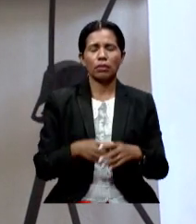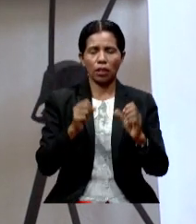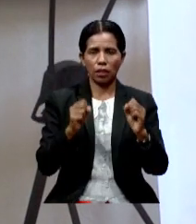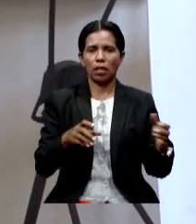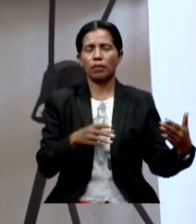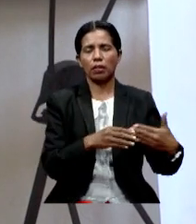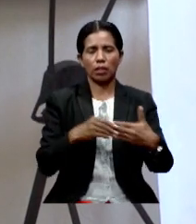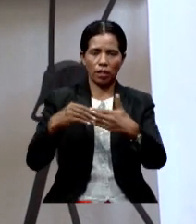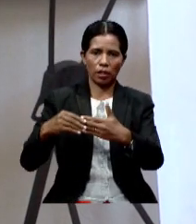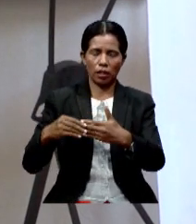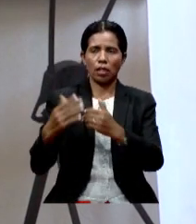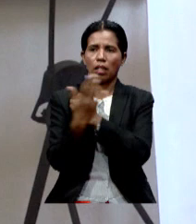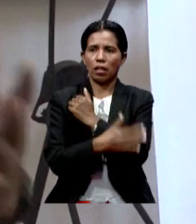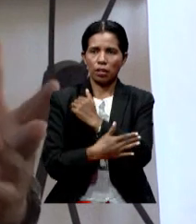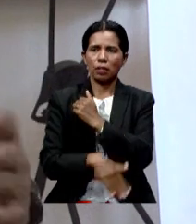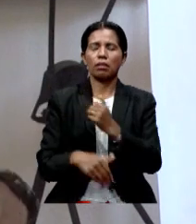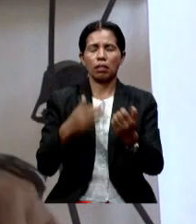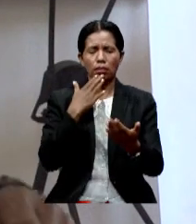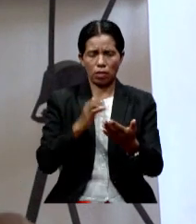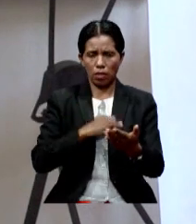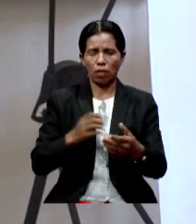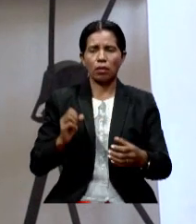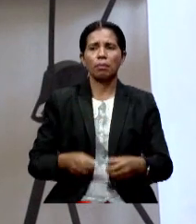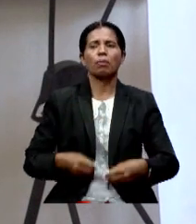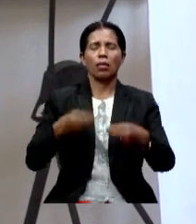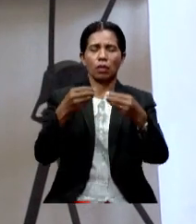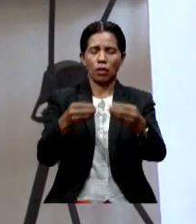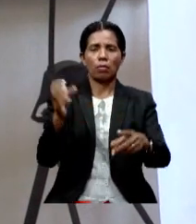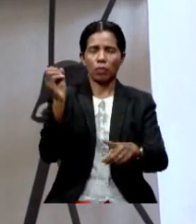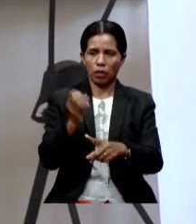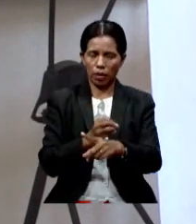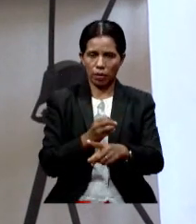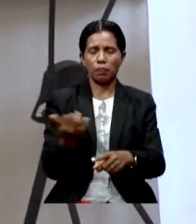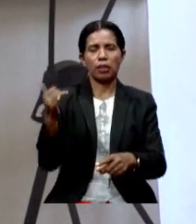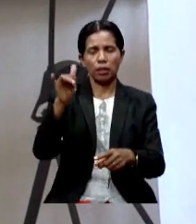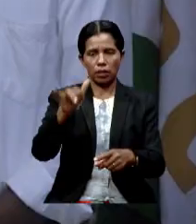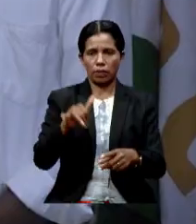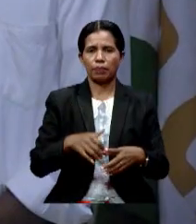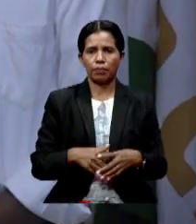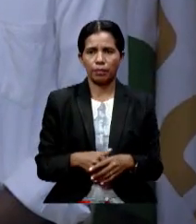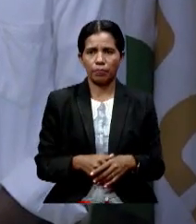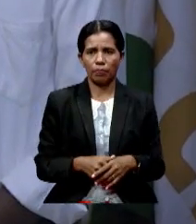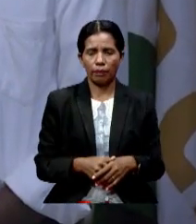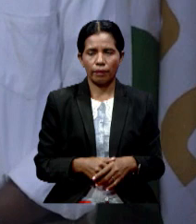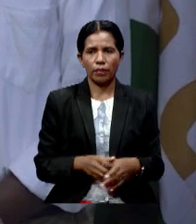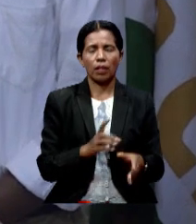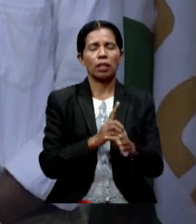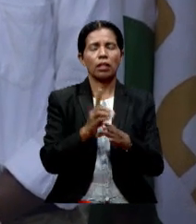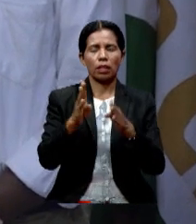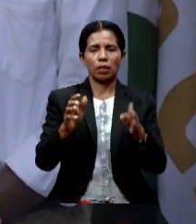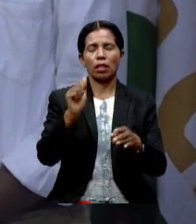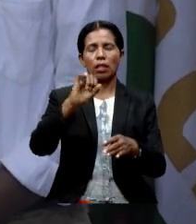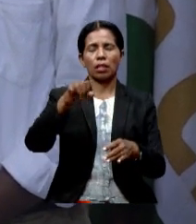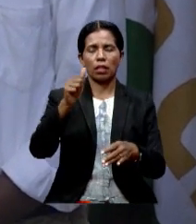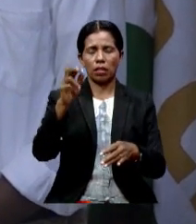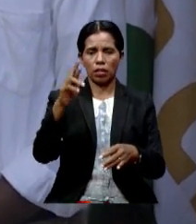lidera na saúde da nena, né? Há uma bela for oportunidade nos pedir, né? Diretor Ásia Justice and